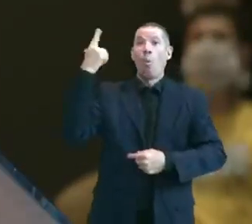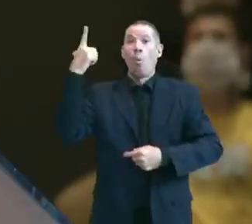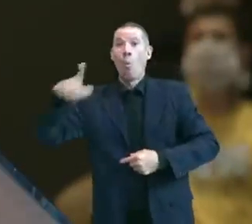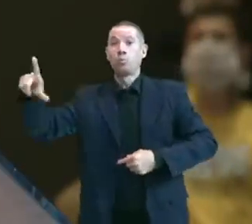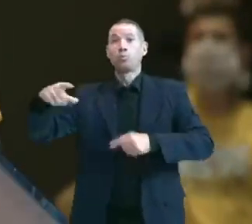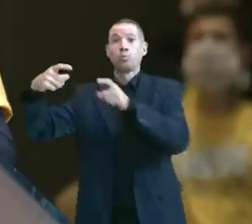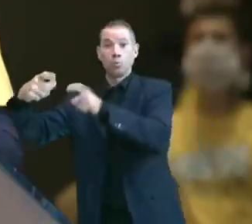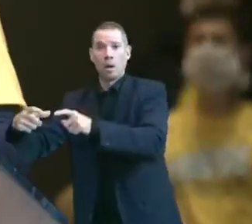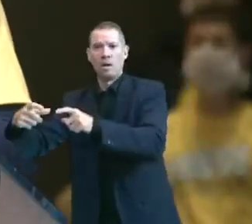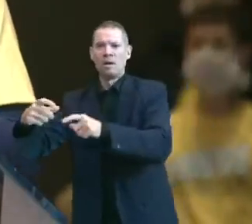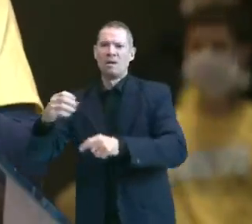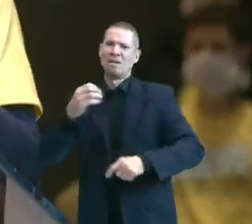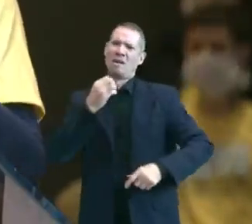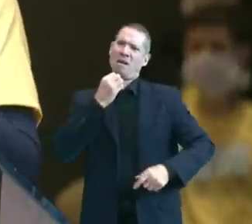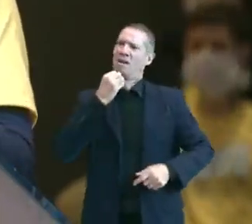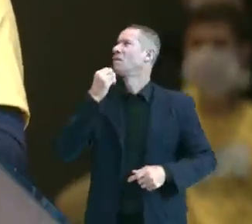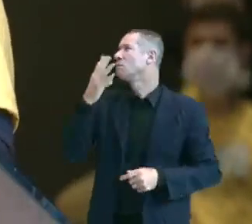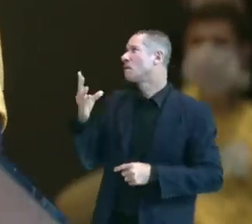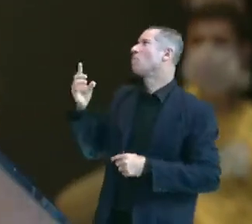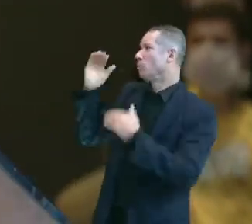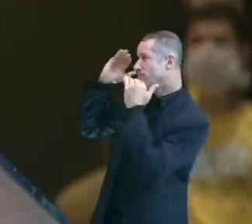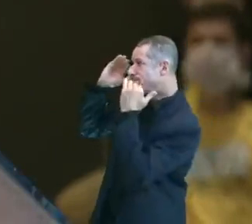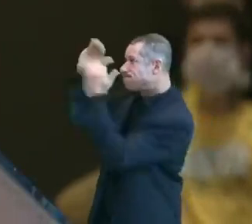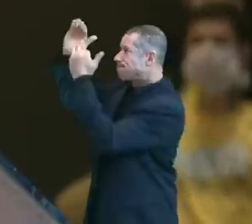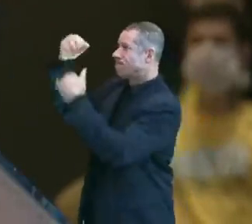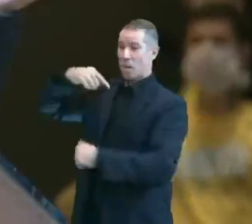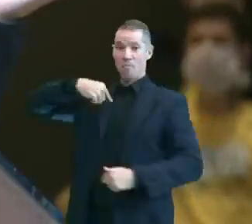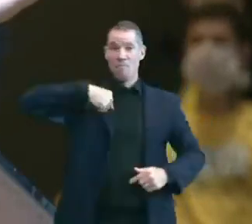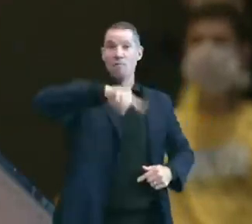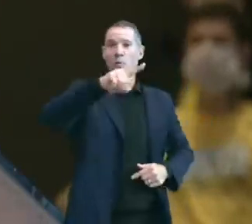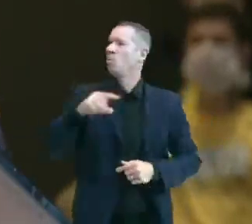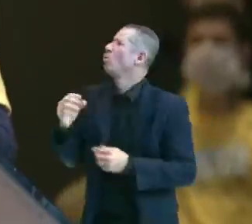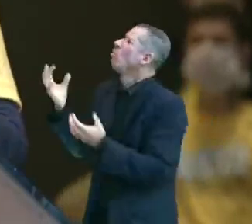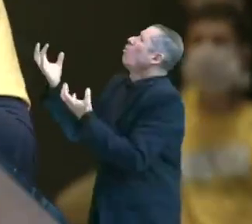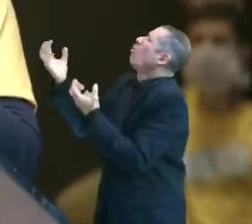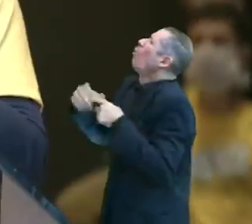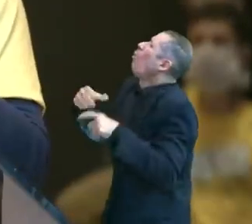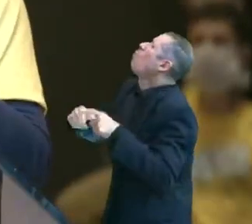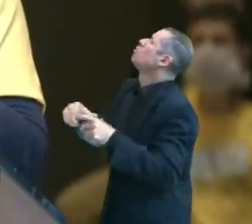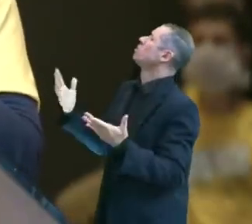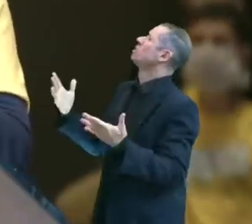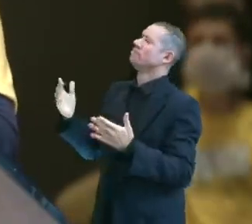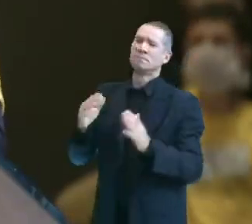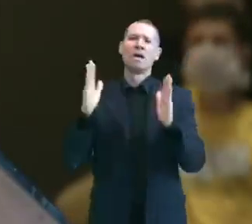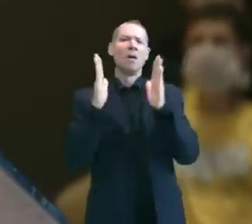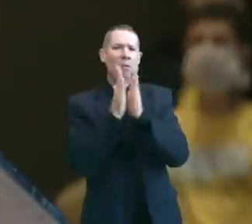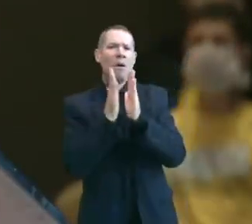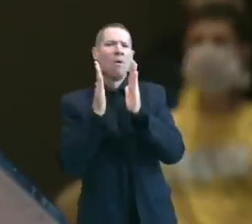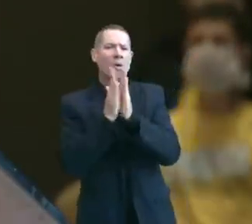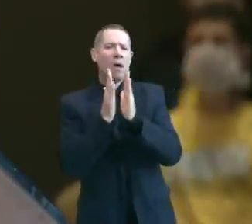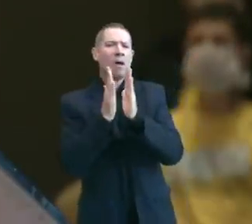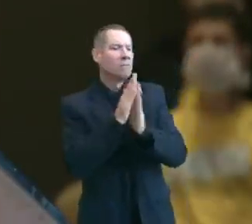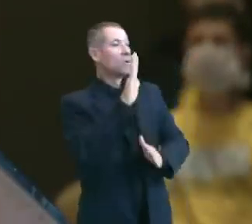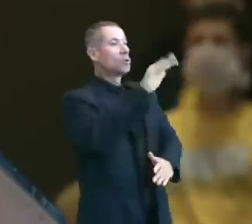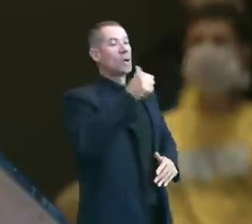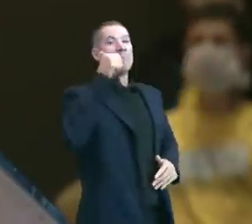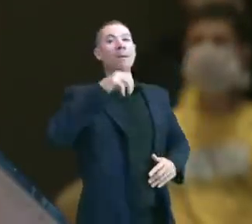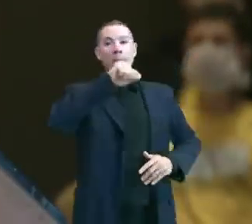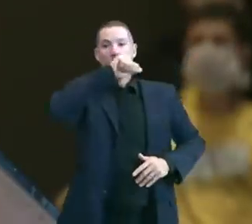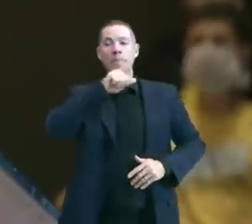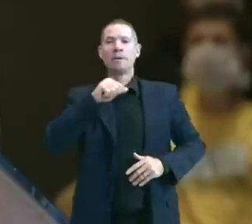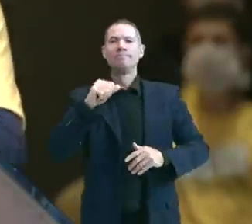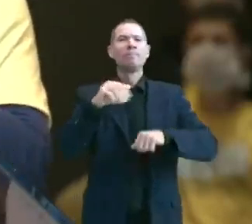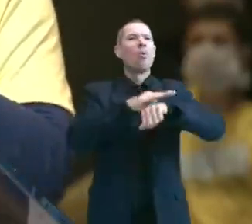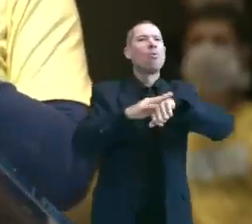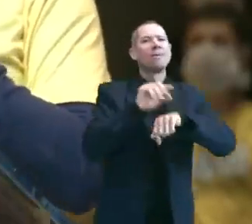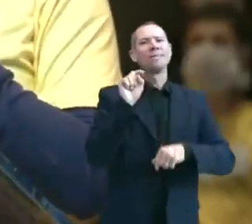quando eu disse, tá bom, Deus, eu vou. Mas para onde que o Senhor quer? E eu orei, e eu chamei a minha mãe, falei com ela, eu disse,